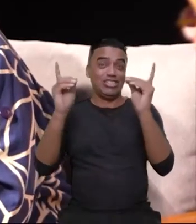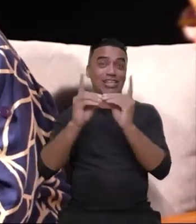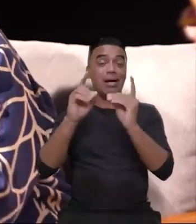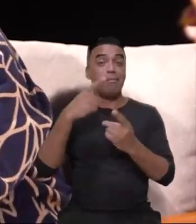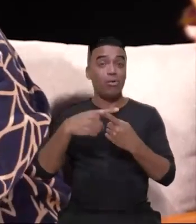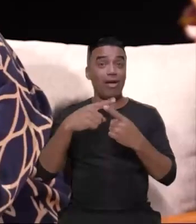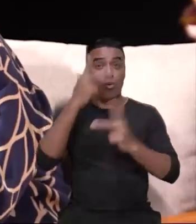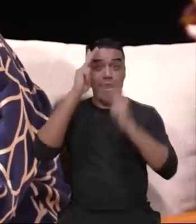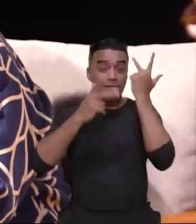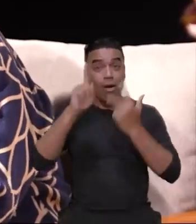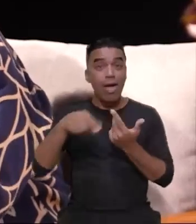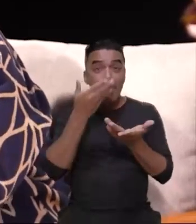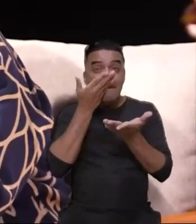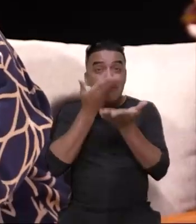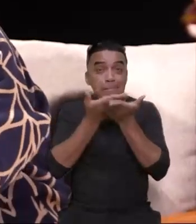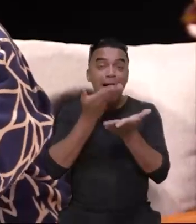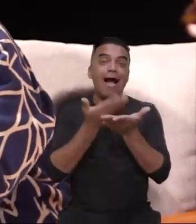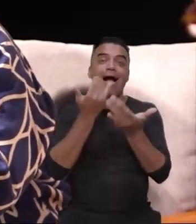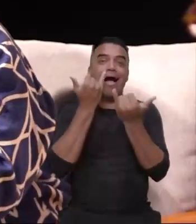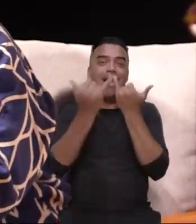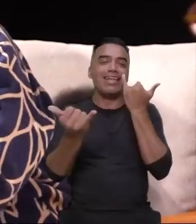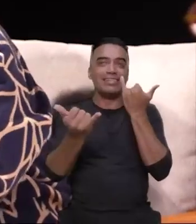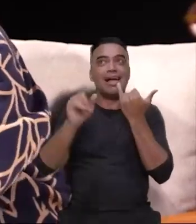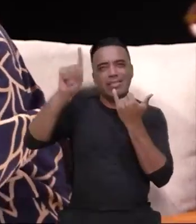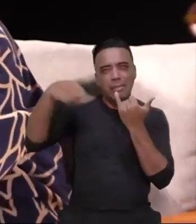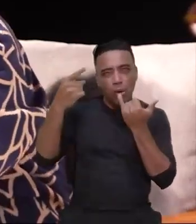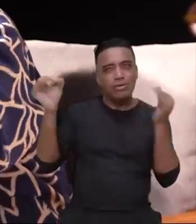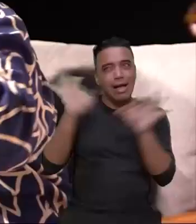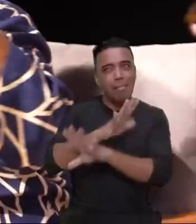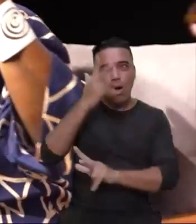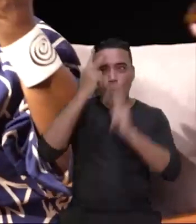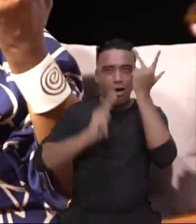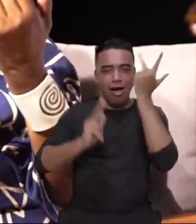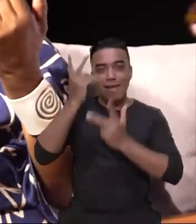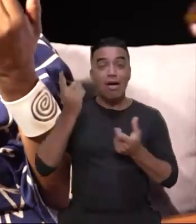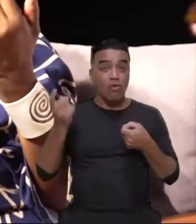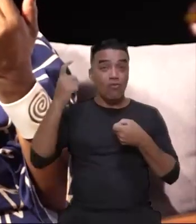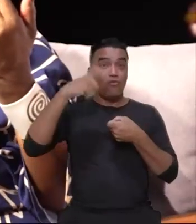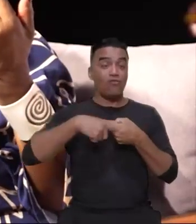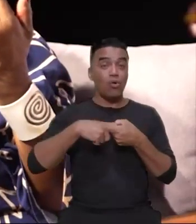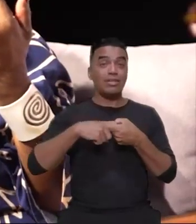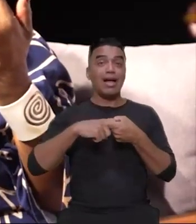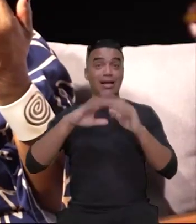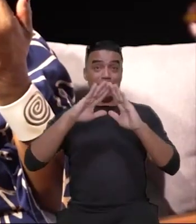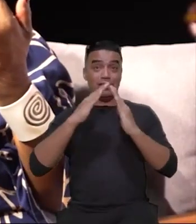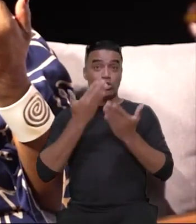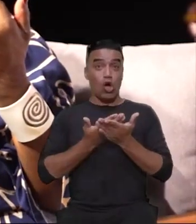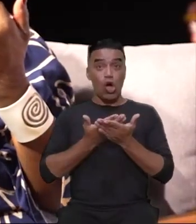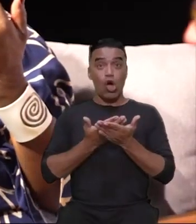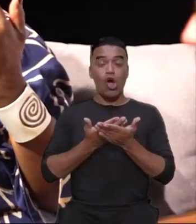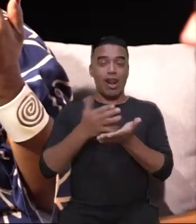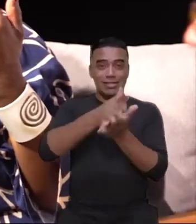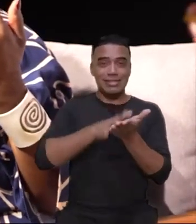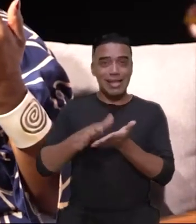aula, né? E vai render, sim. Depois, passar o carnaval, eu quero voltar, inclusive, à primeira escola que me